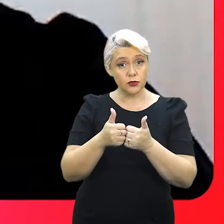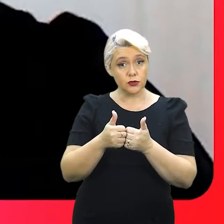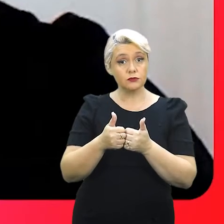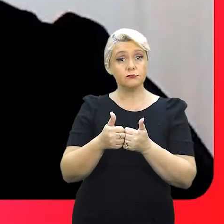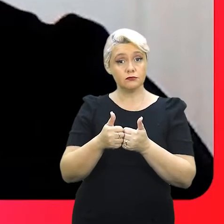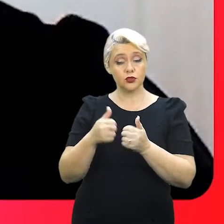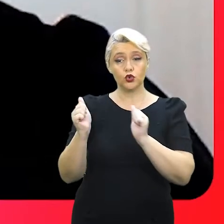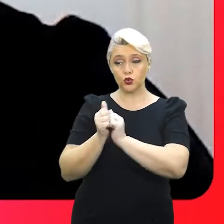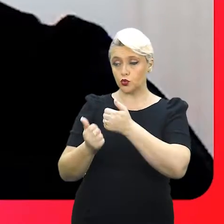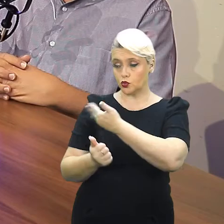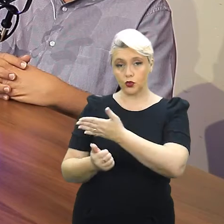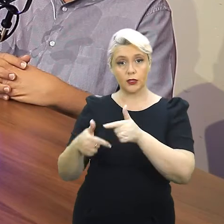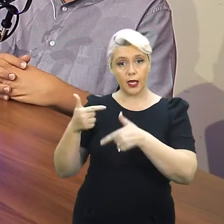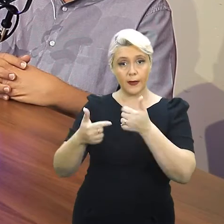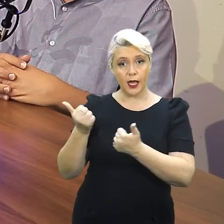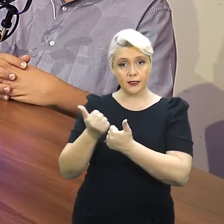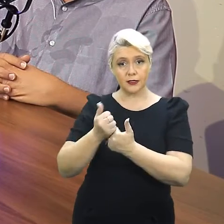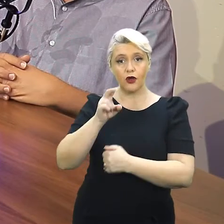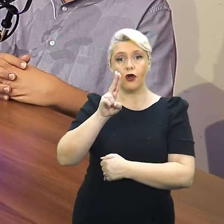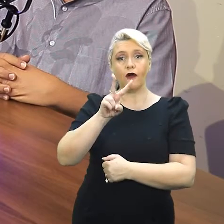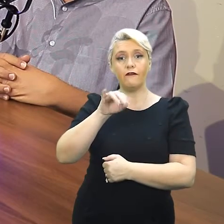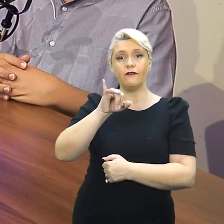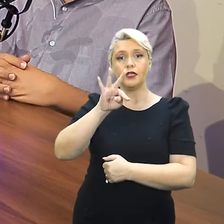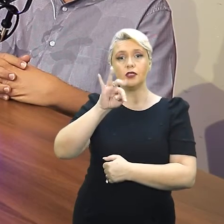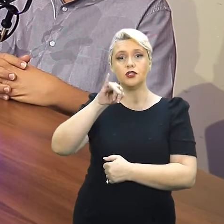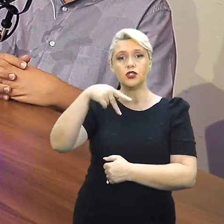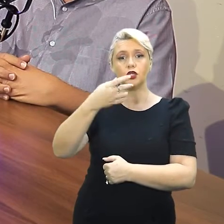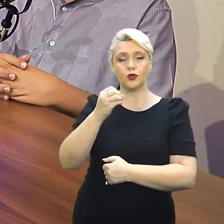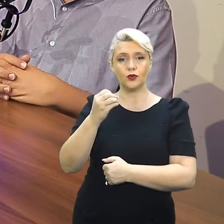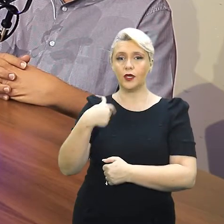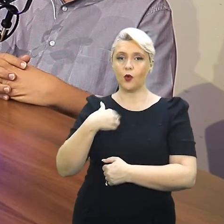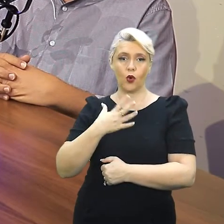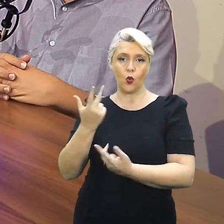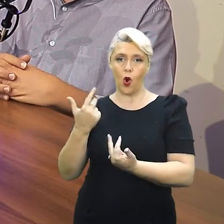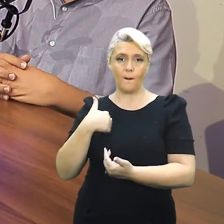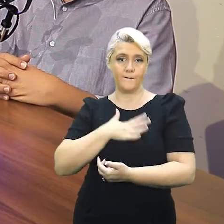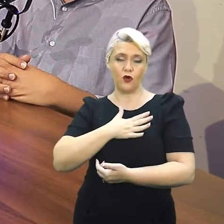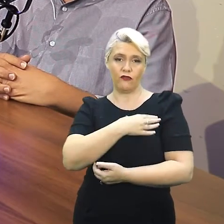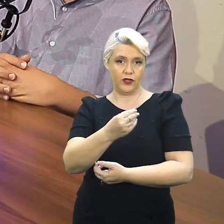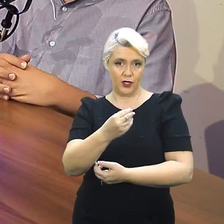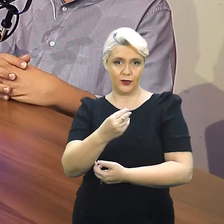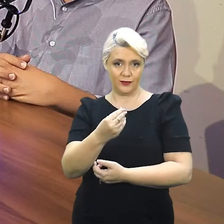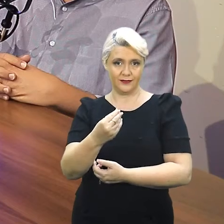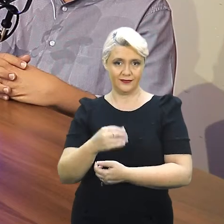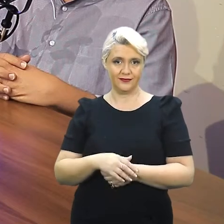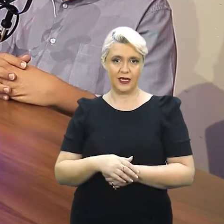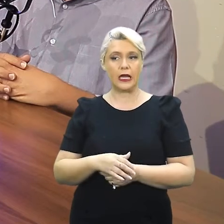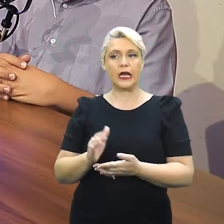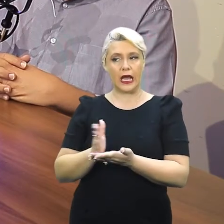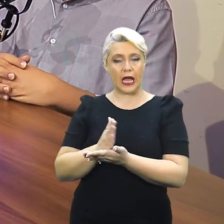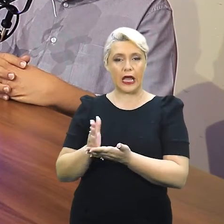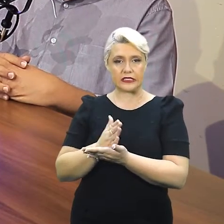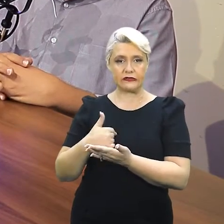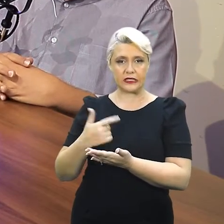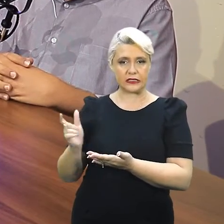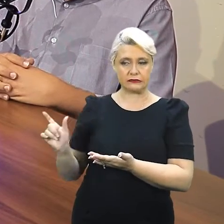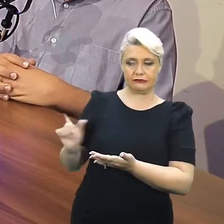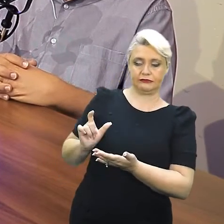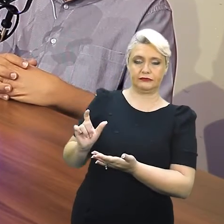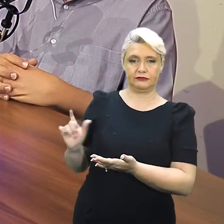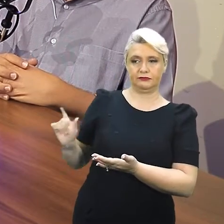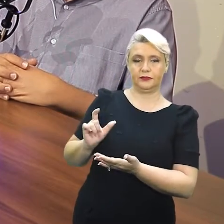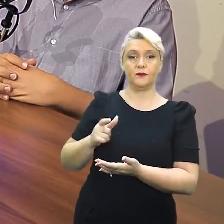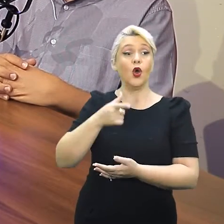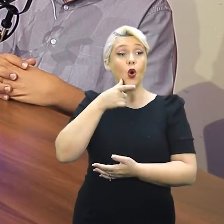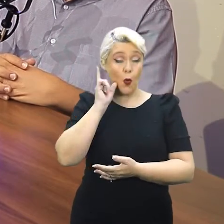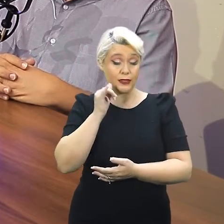meu assessor até hoje, o Vitinho, que virou meu amigo, virou um filho meu, um filho ingrato de vez em quando, né?